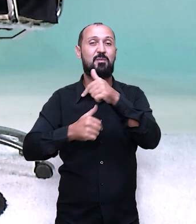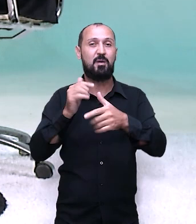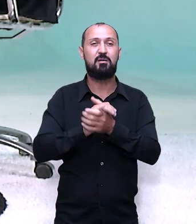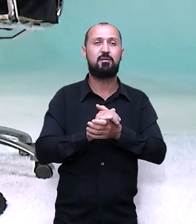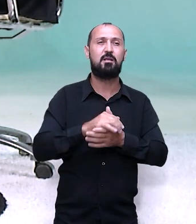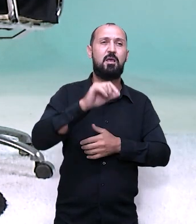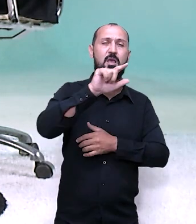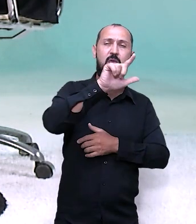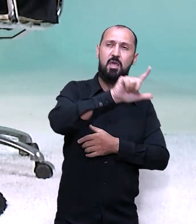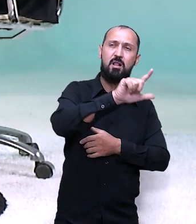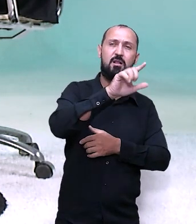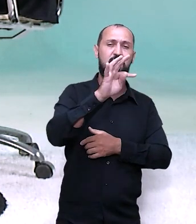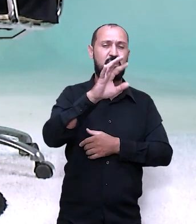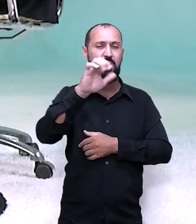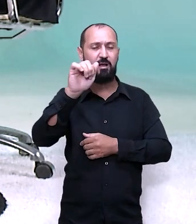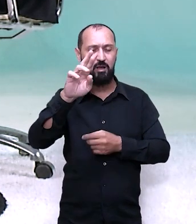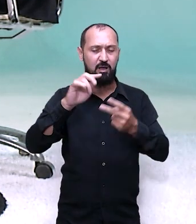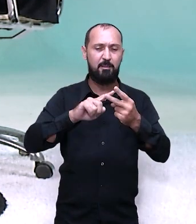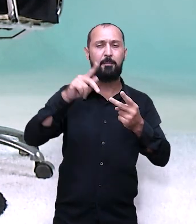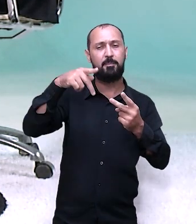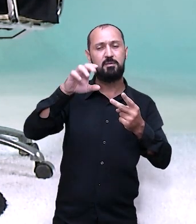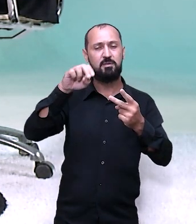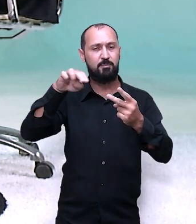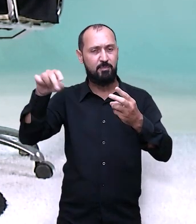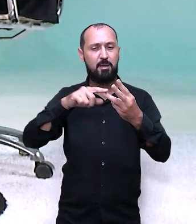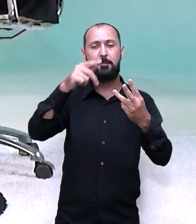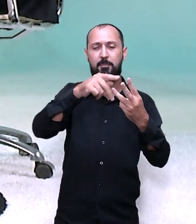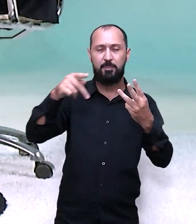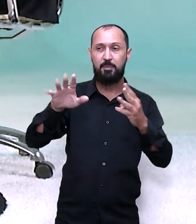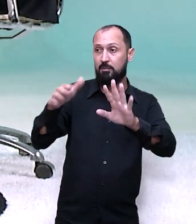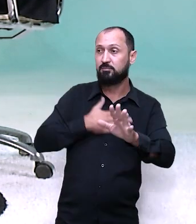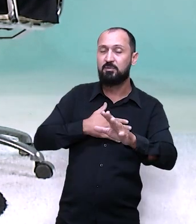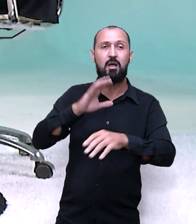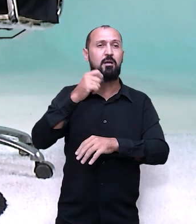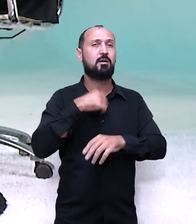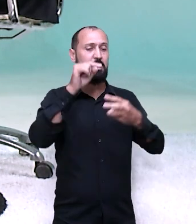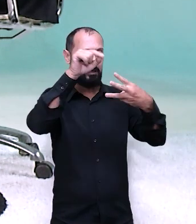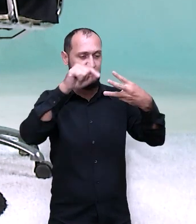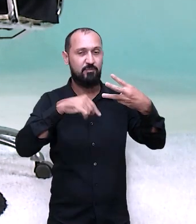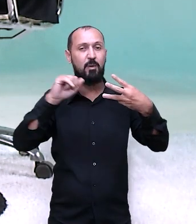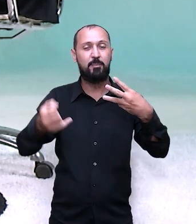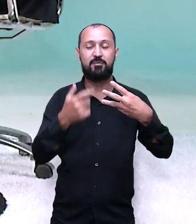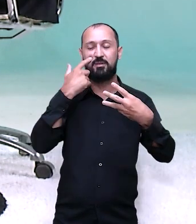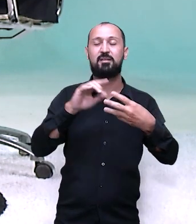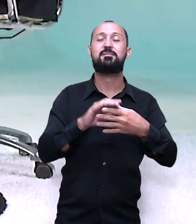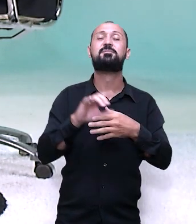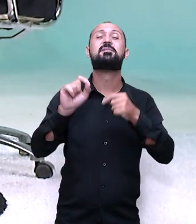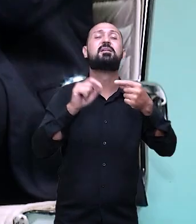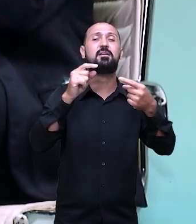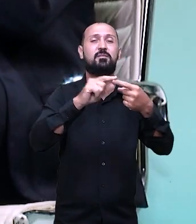fatores de risco, como ergonomia, como temperatura. Então, esse laudo, ele analisa o ambiente de trabalho justamente